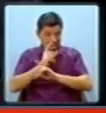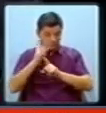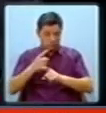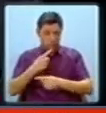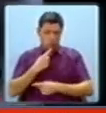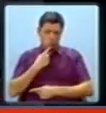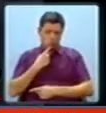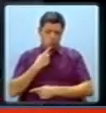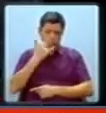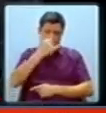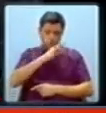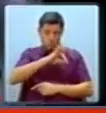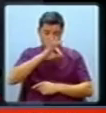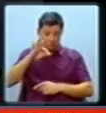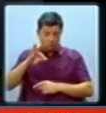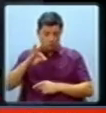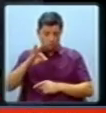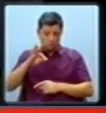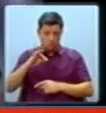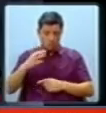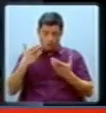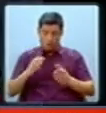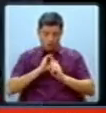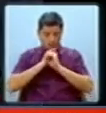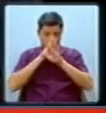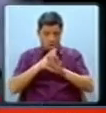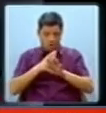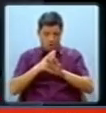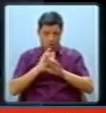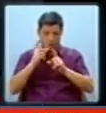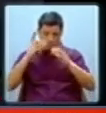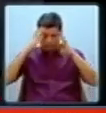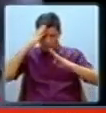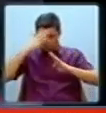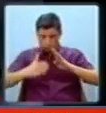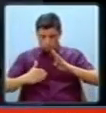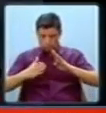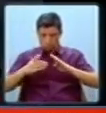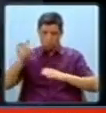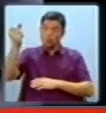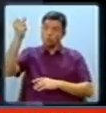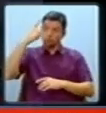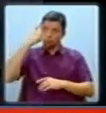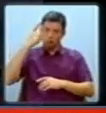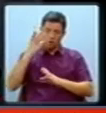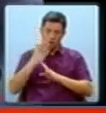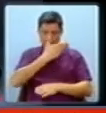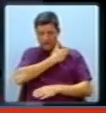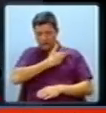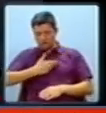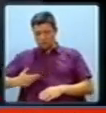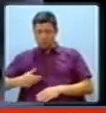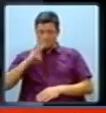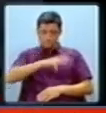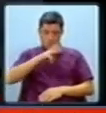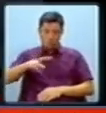Plutão 244 e que agora já não está presente. Tens uma ilustração daquilo que terá acontecido nas redondezas do Sol por volta desta altura. Só para teres uma pequena ideia, nós